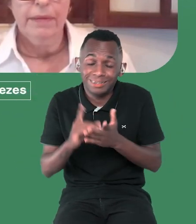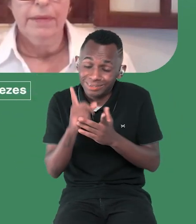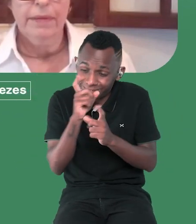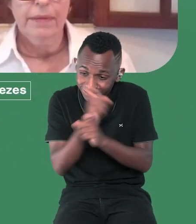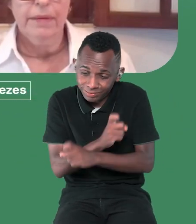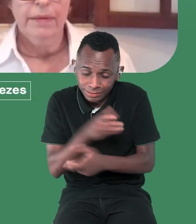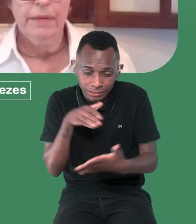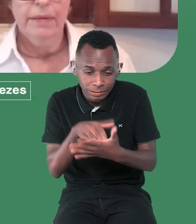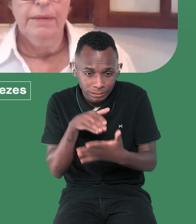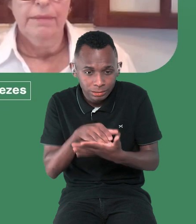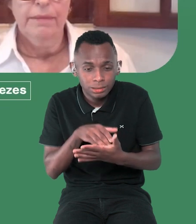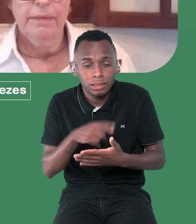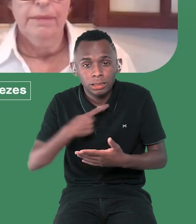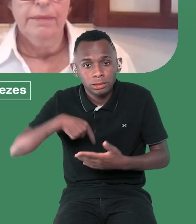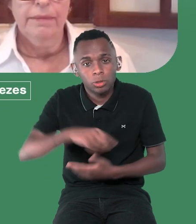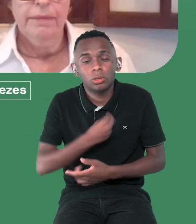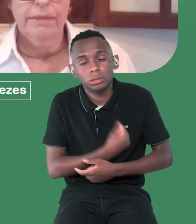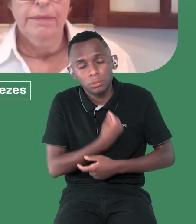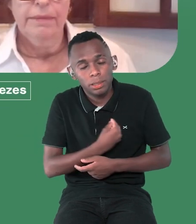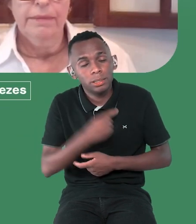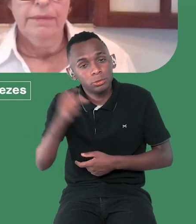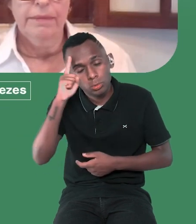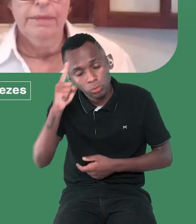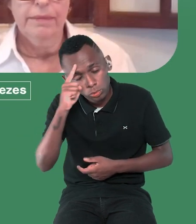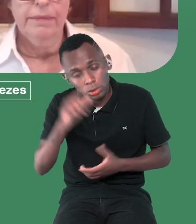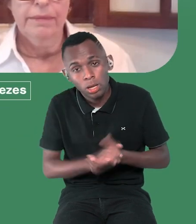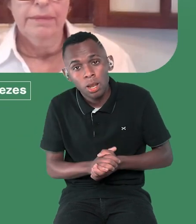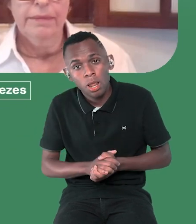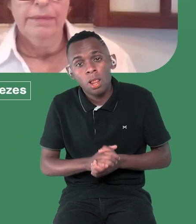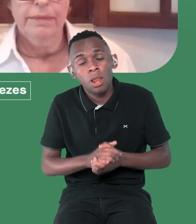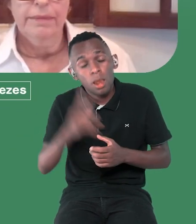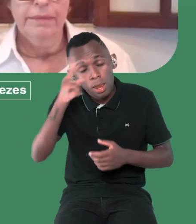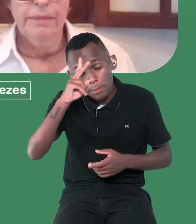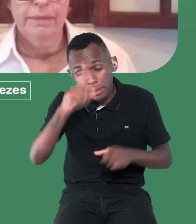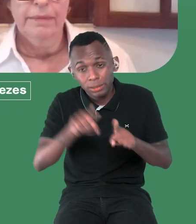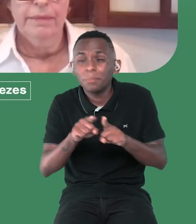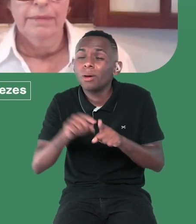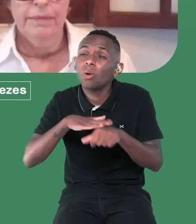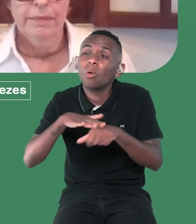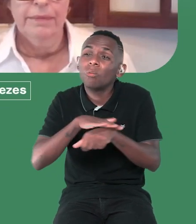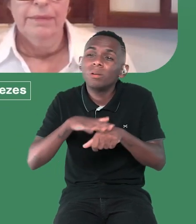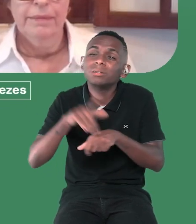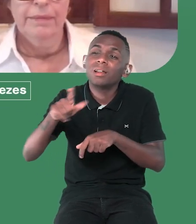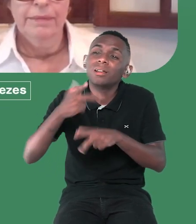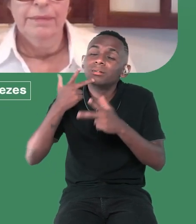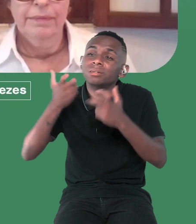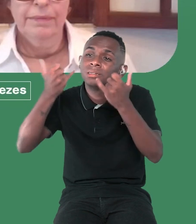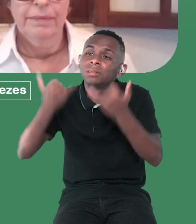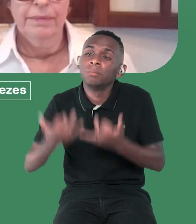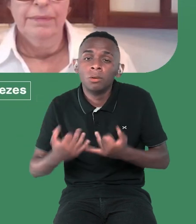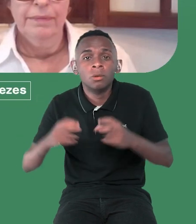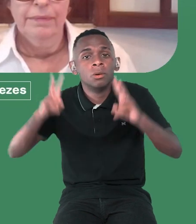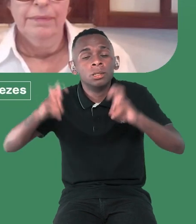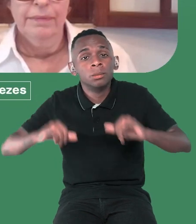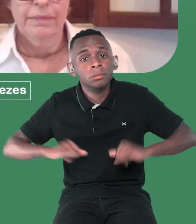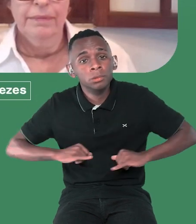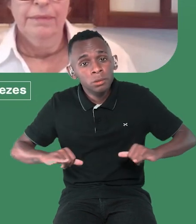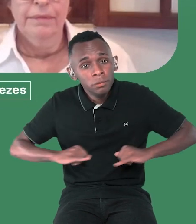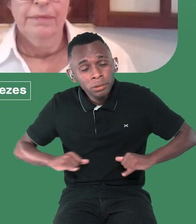pararó. Eu penso assim, nossa, eu não estava nem atinando a isso, sabe? Eu vi